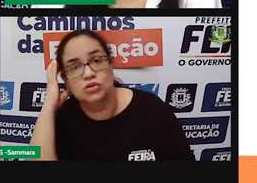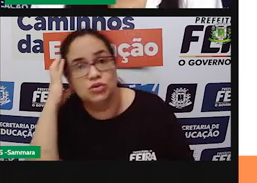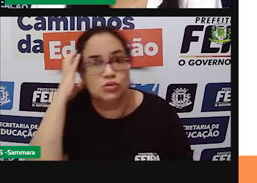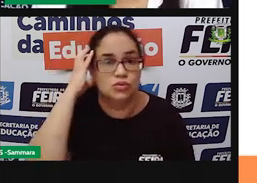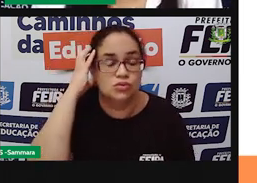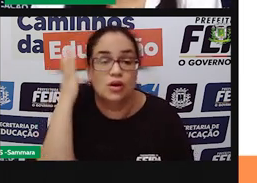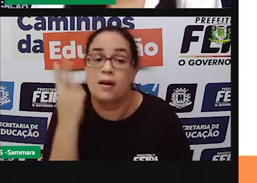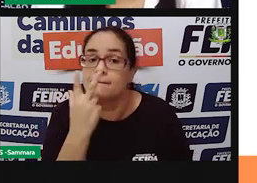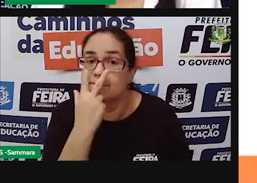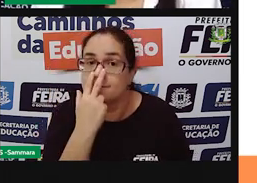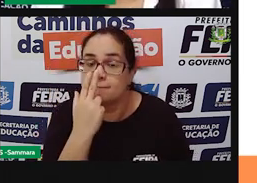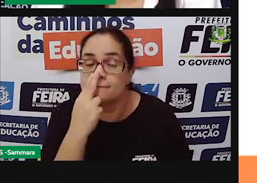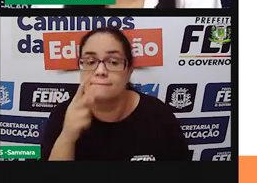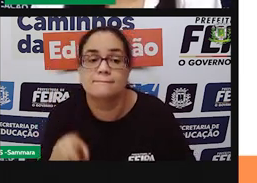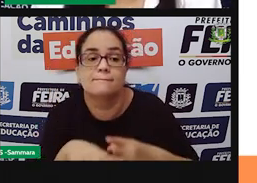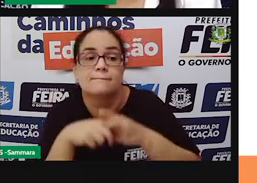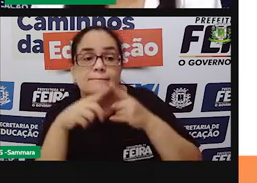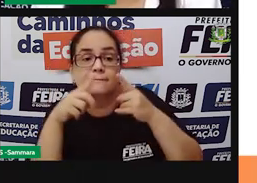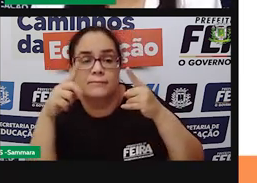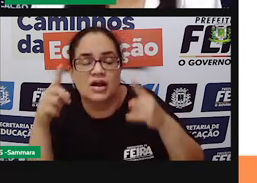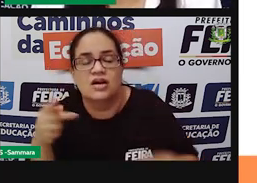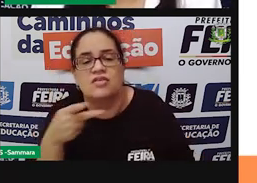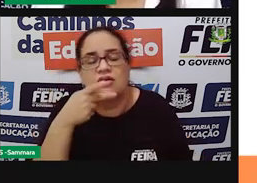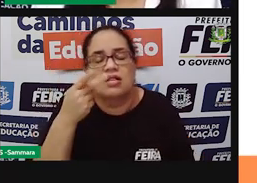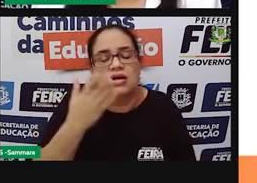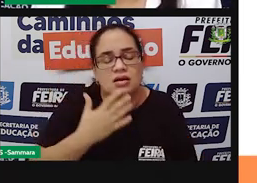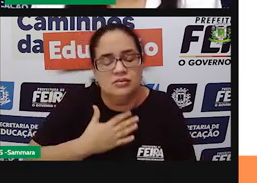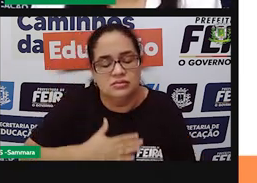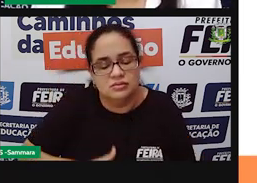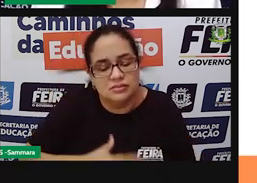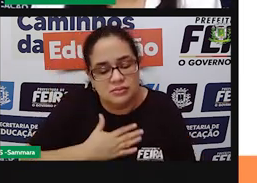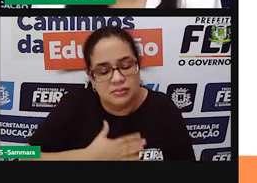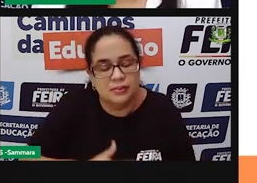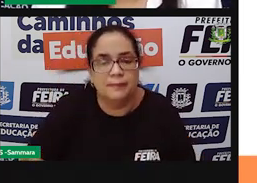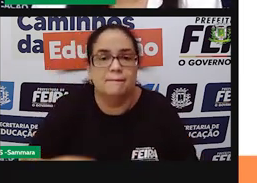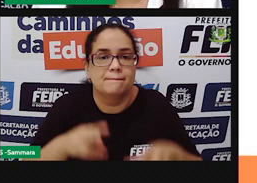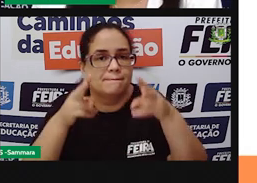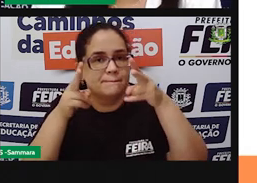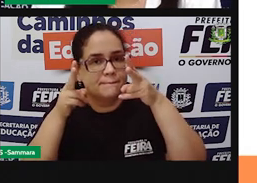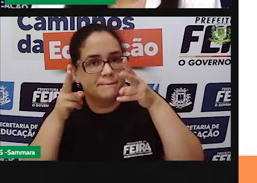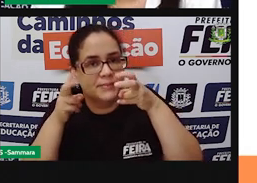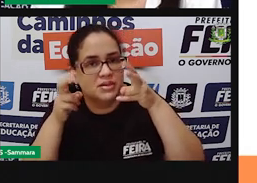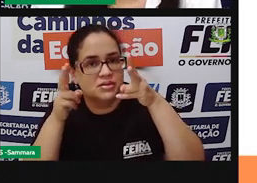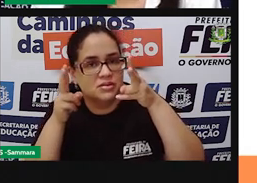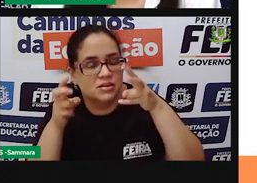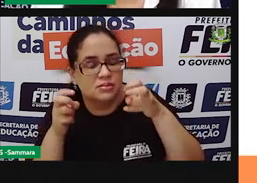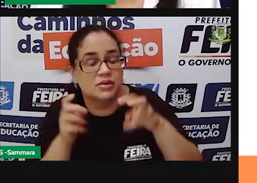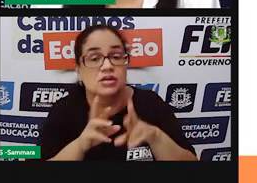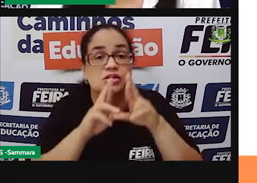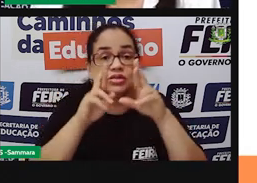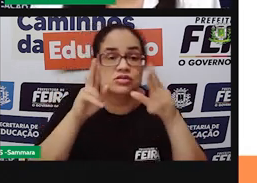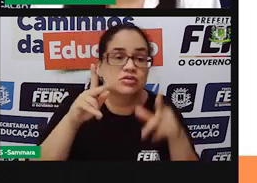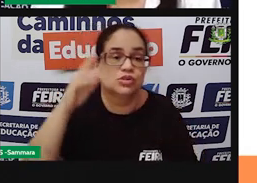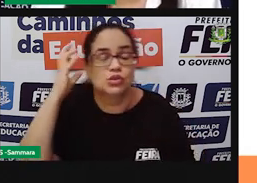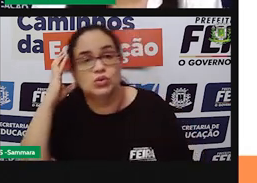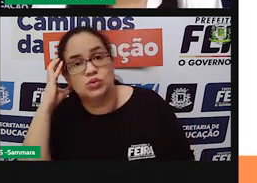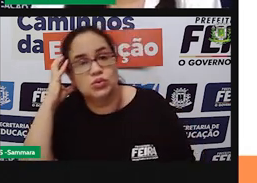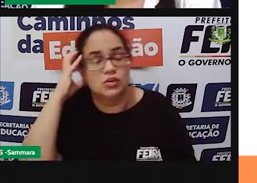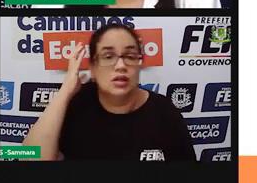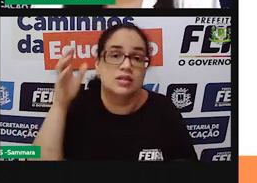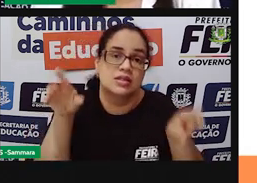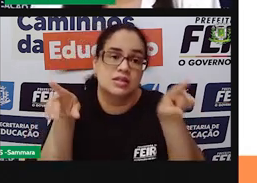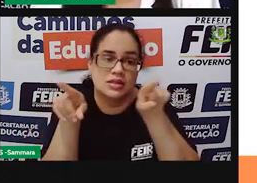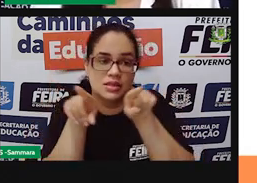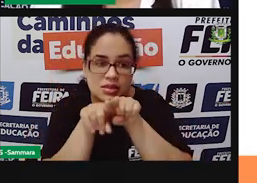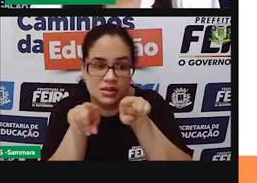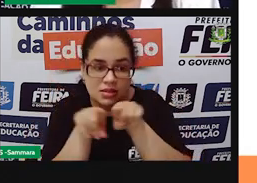parecido. Mas se a gente falar bem devagar, a gente vai perceber, né, as diferenças no som. E aí vai perceber também que